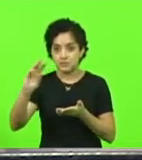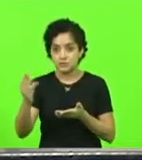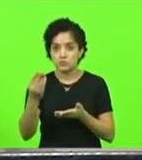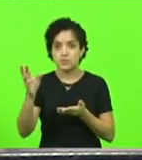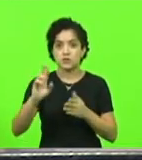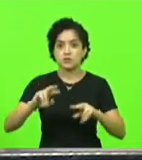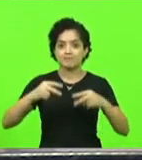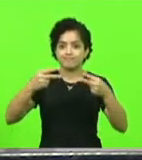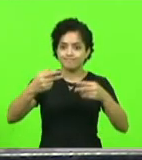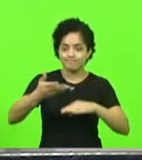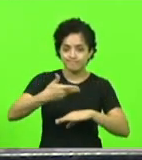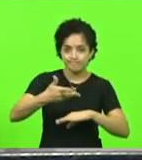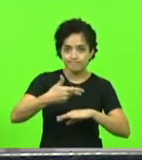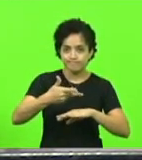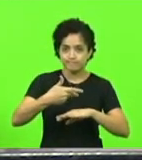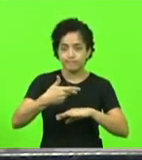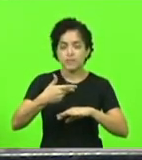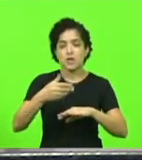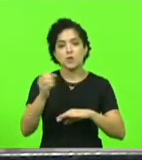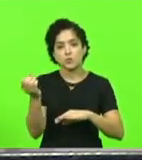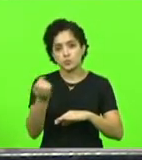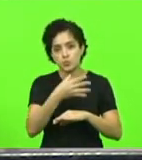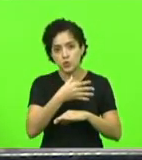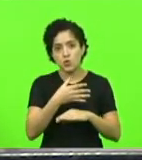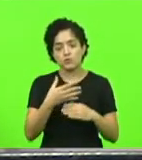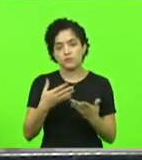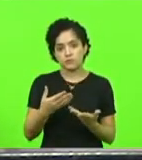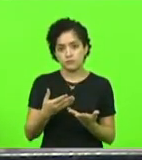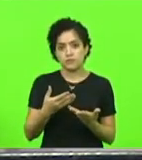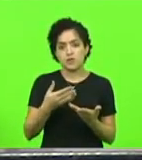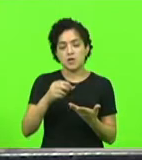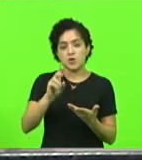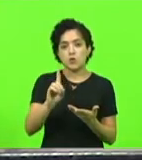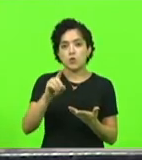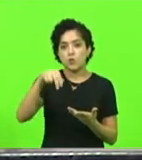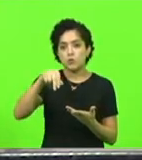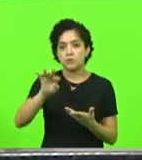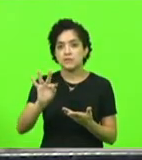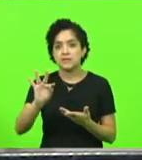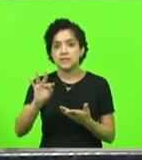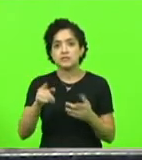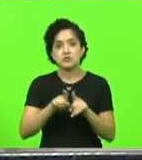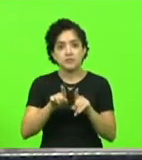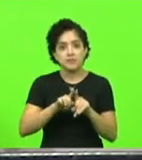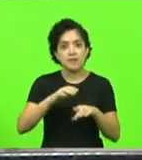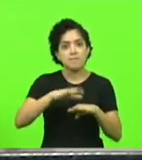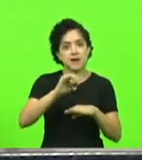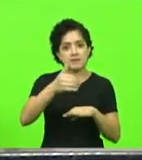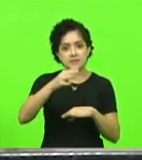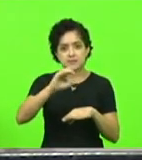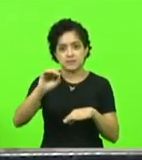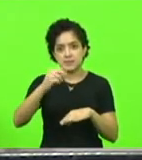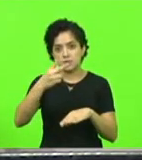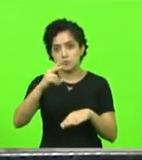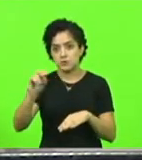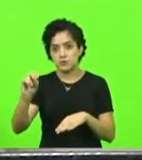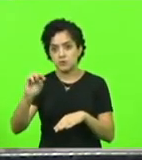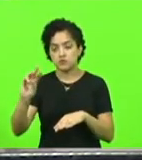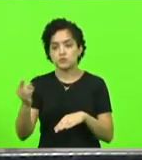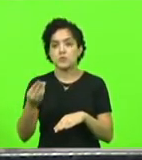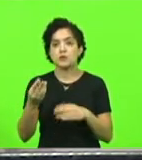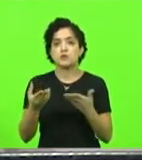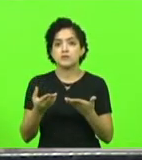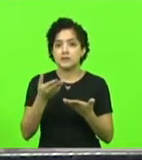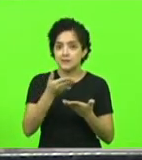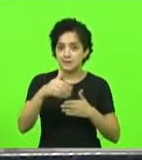da 470, que faça um novo convênio com o DENIT e que coloque mais 100, 200 milhões nessa importante